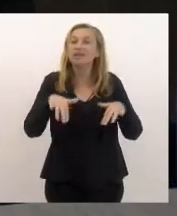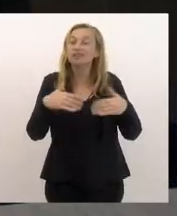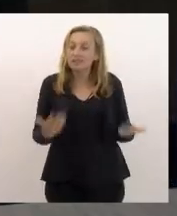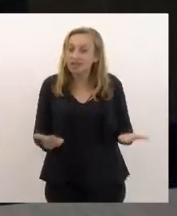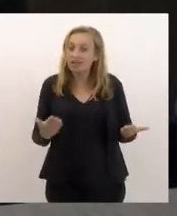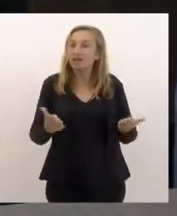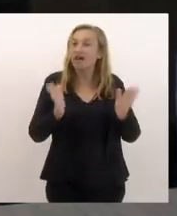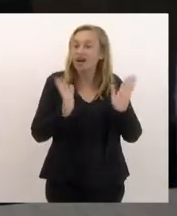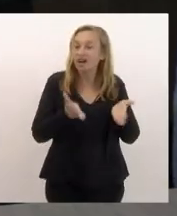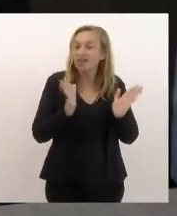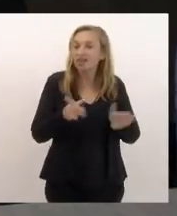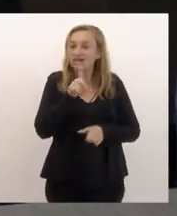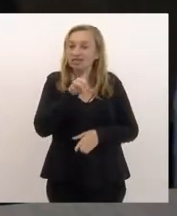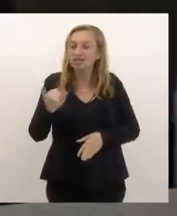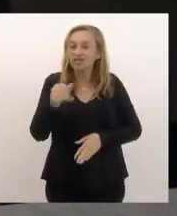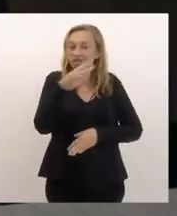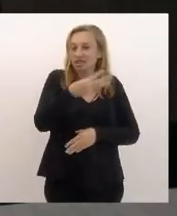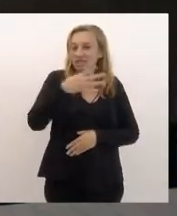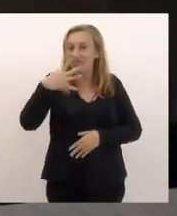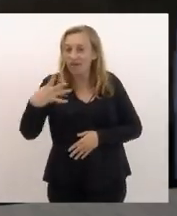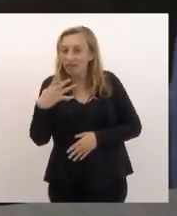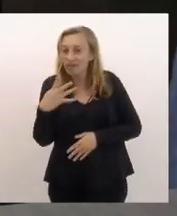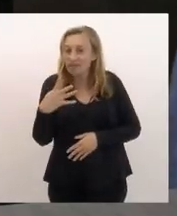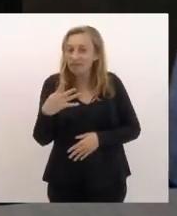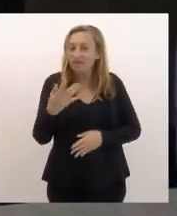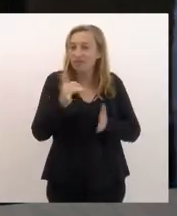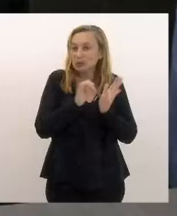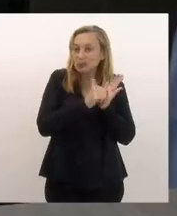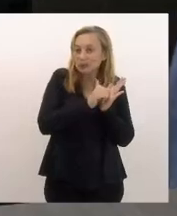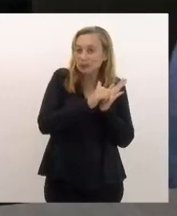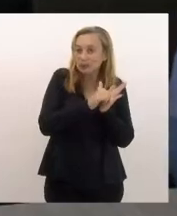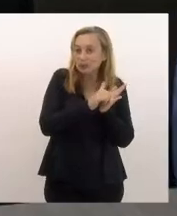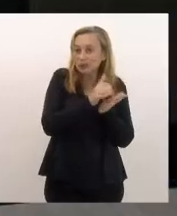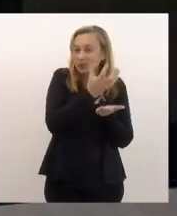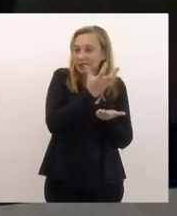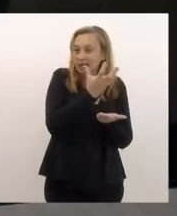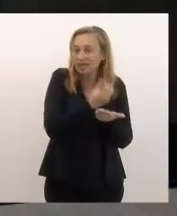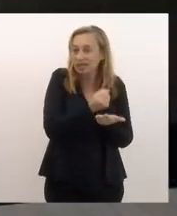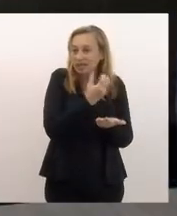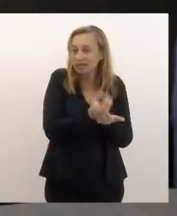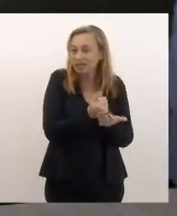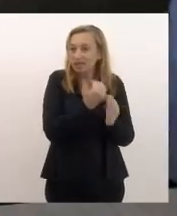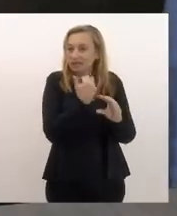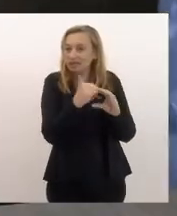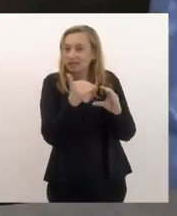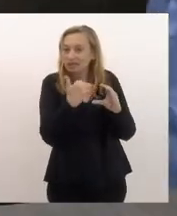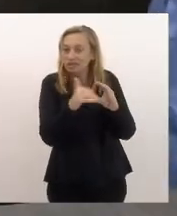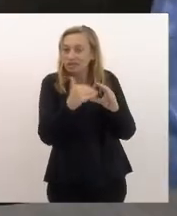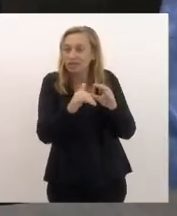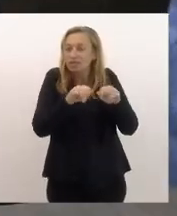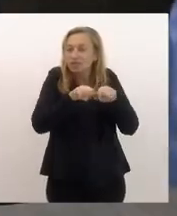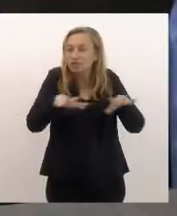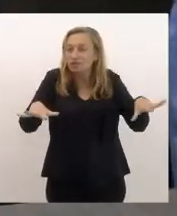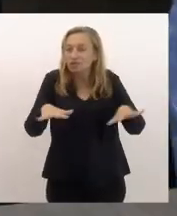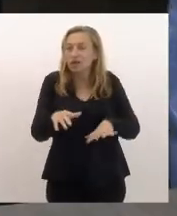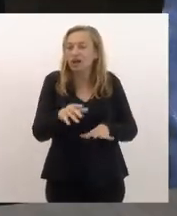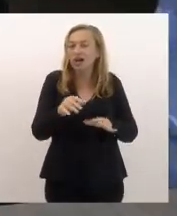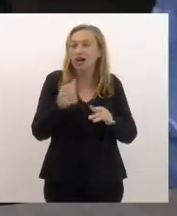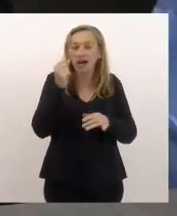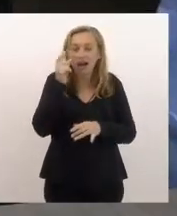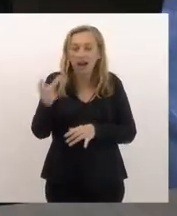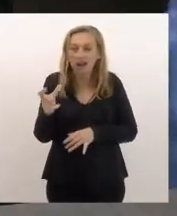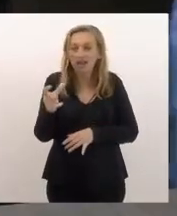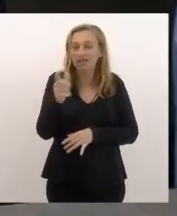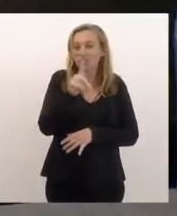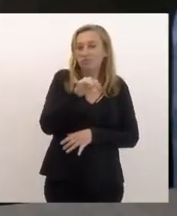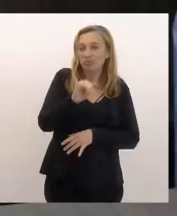gente, agora no dia 3 e dia 4, os celulares receberão um SMS divulgando o Alerta PRI, e